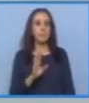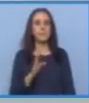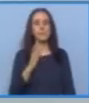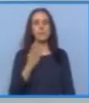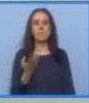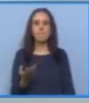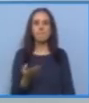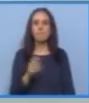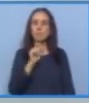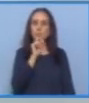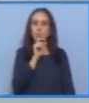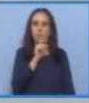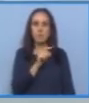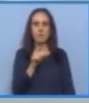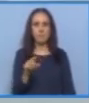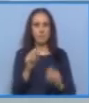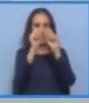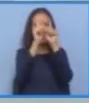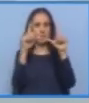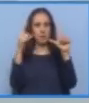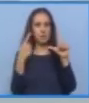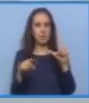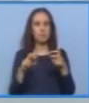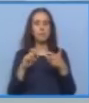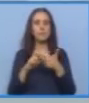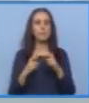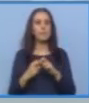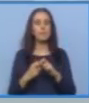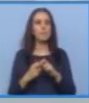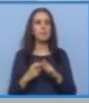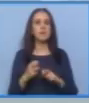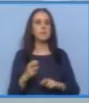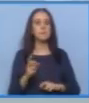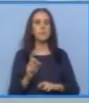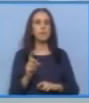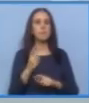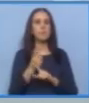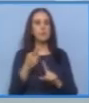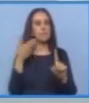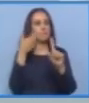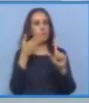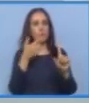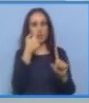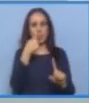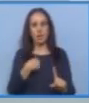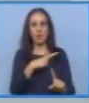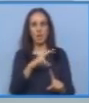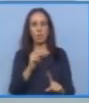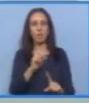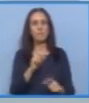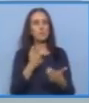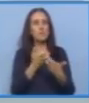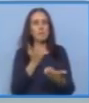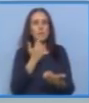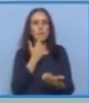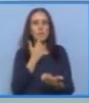Talvez o problema de certas imagens que temos não é tanto por focar em coisas erradas, mas é por dar um relevo